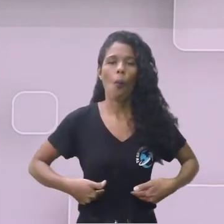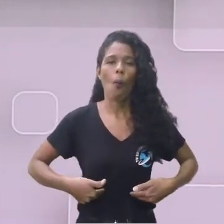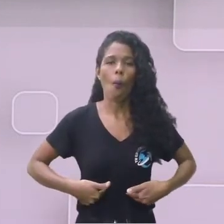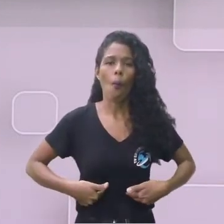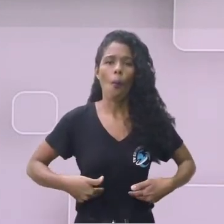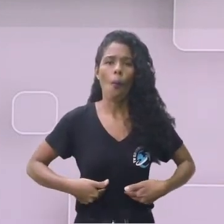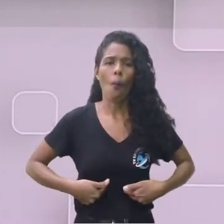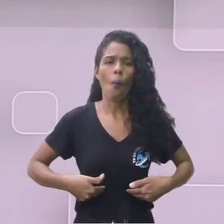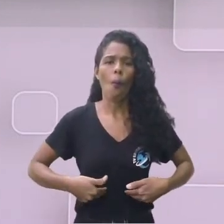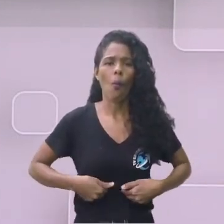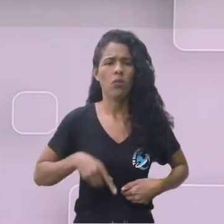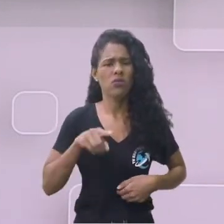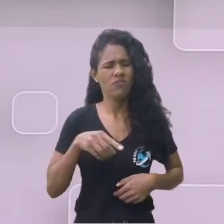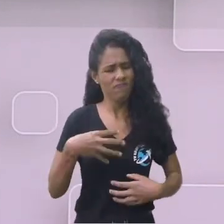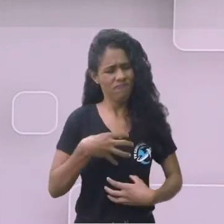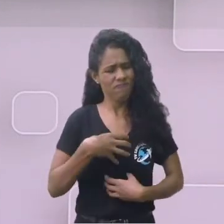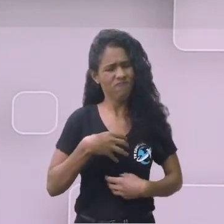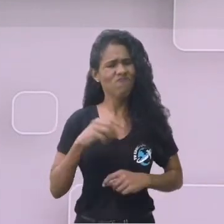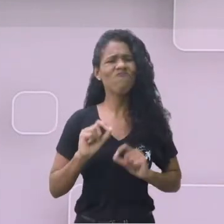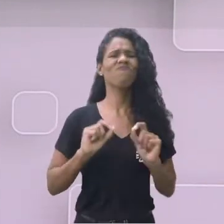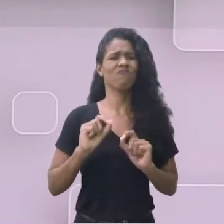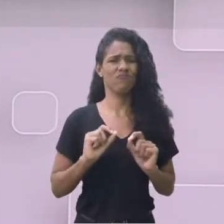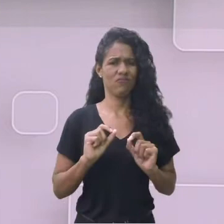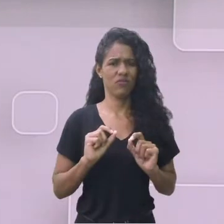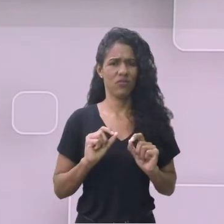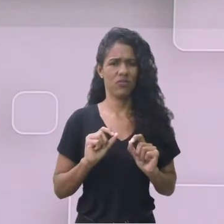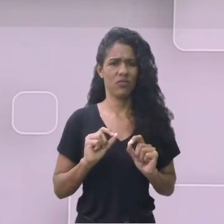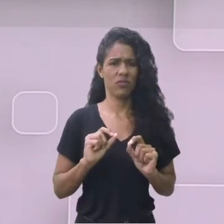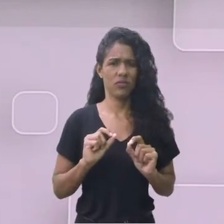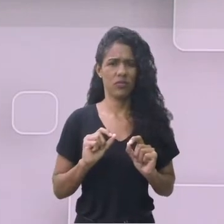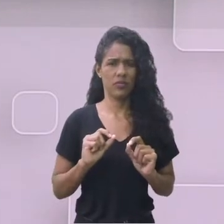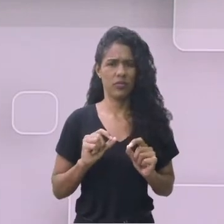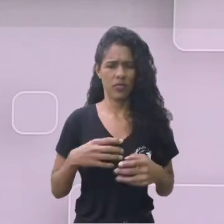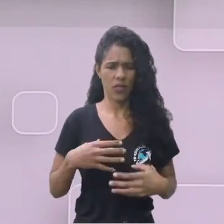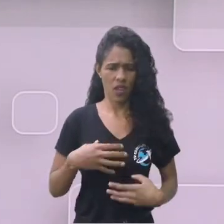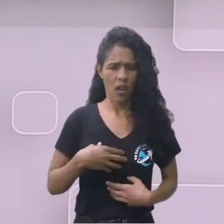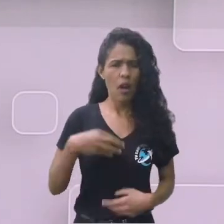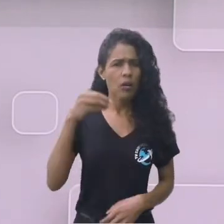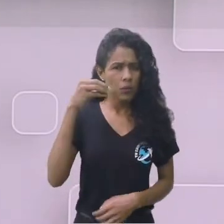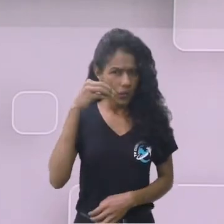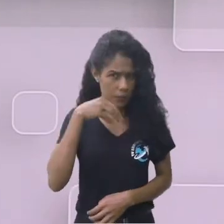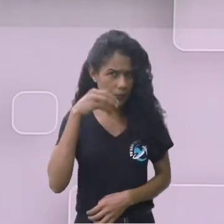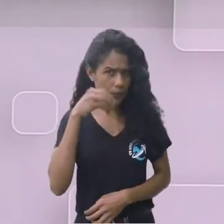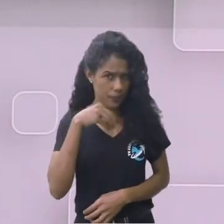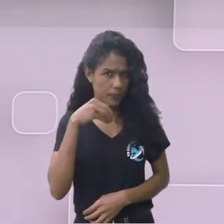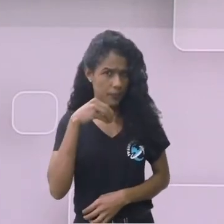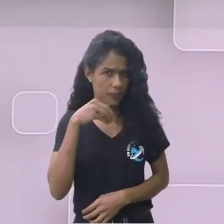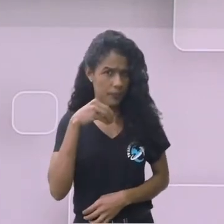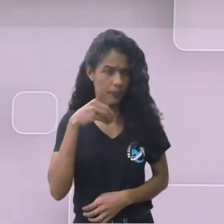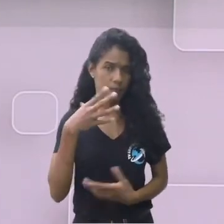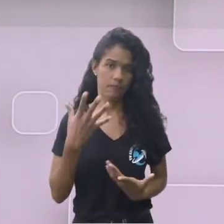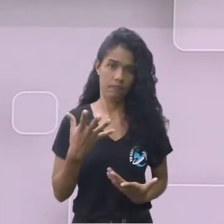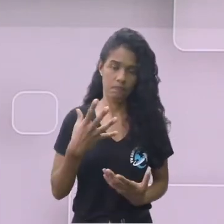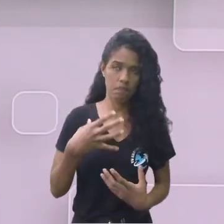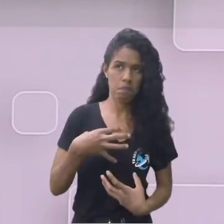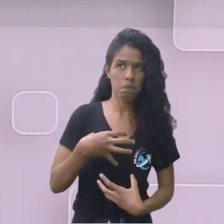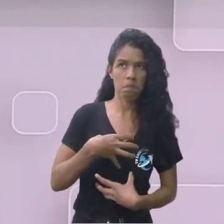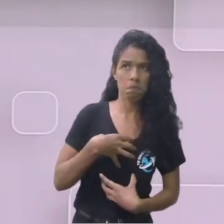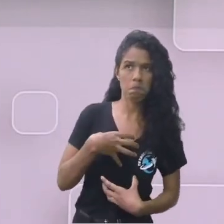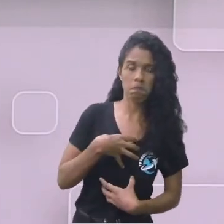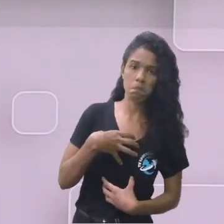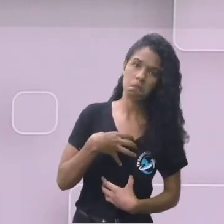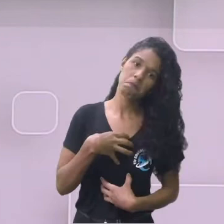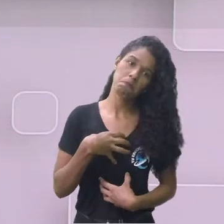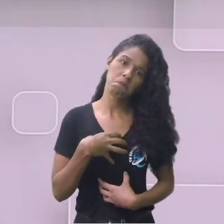você sente? Você sente assim que você tá um pouco fraco? Você sente assim